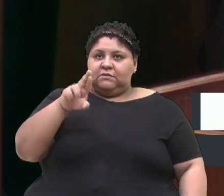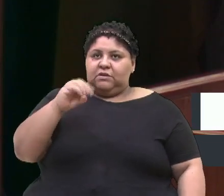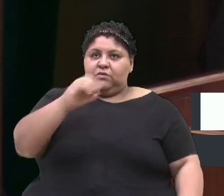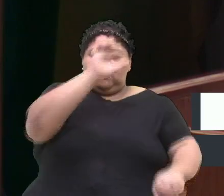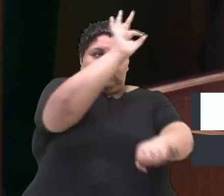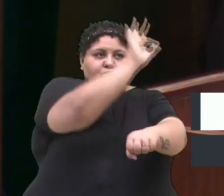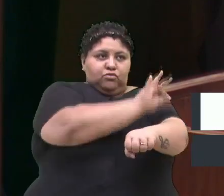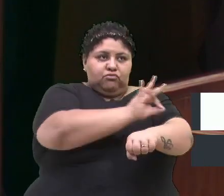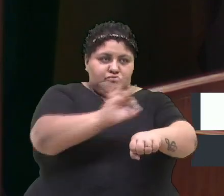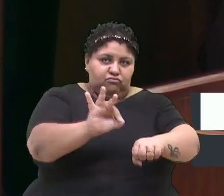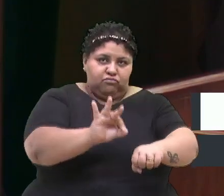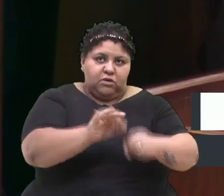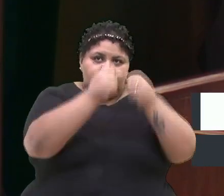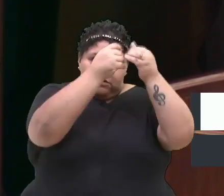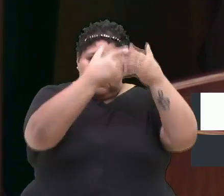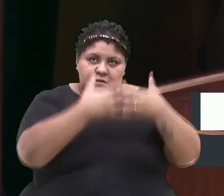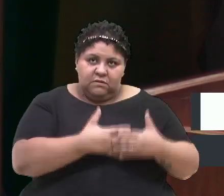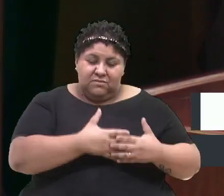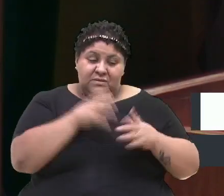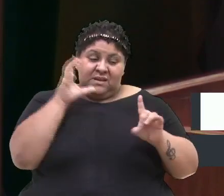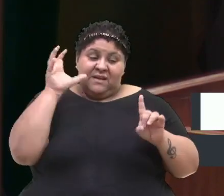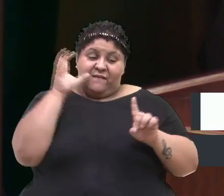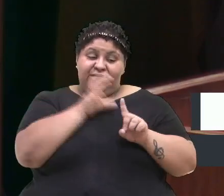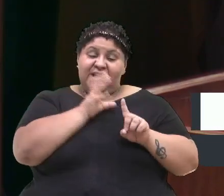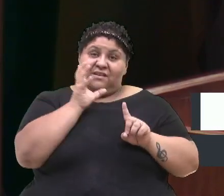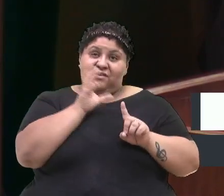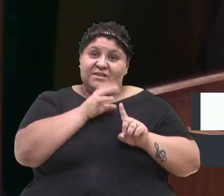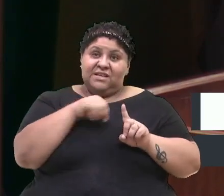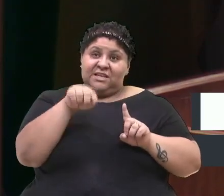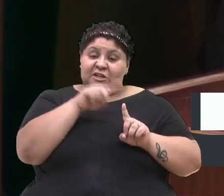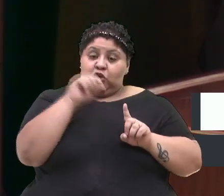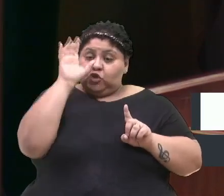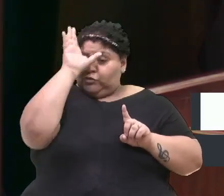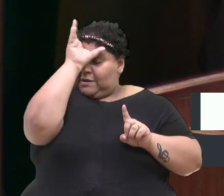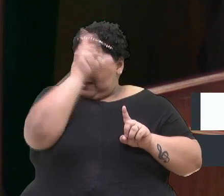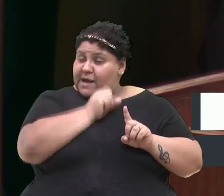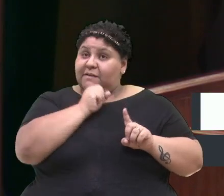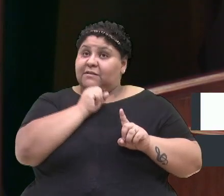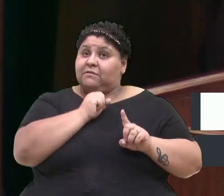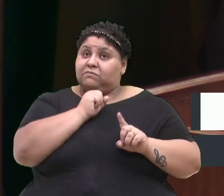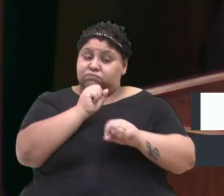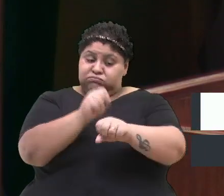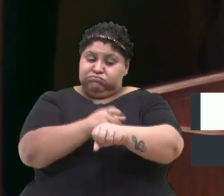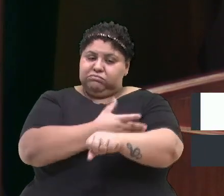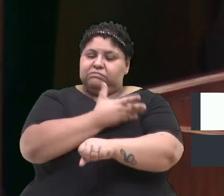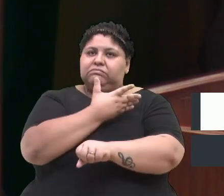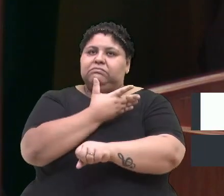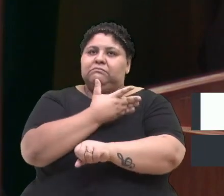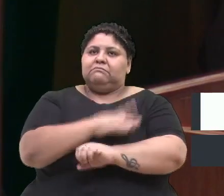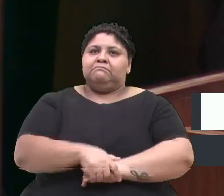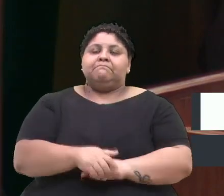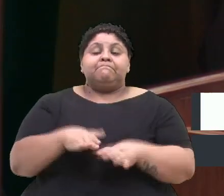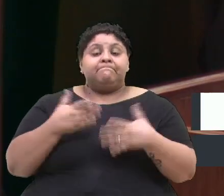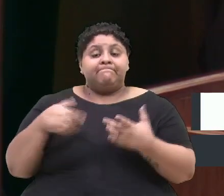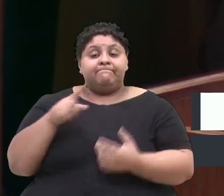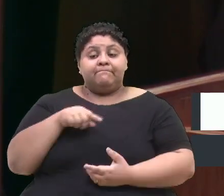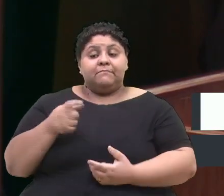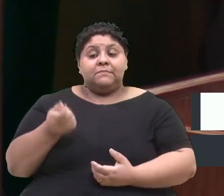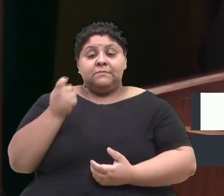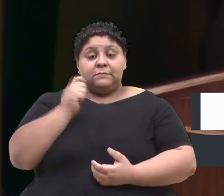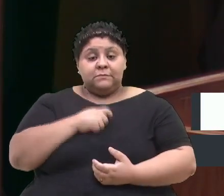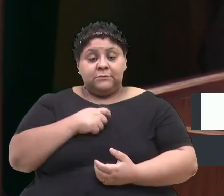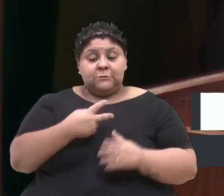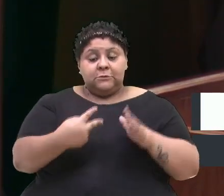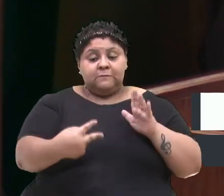gente vive, eles afetam diretamente no nosso aprendizado, no nosso emocional. Então, a gente precisa dar